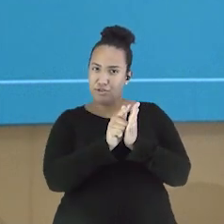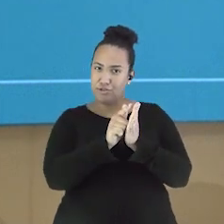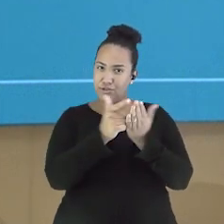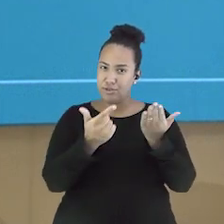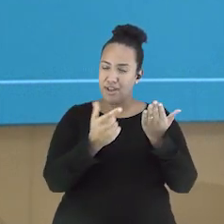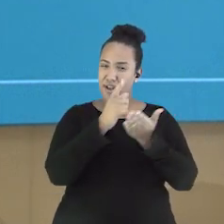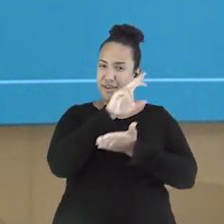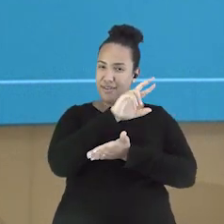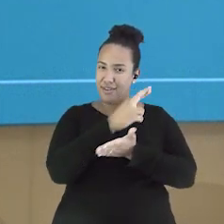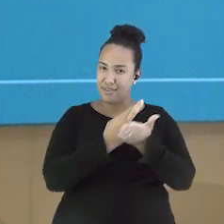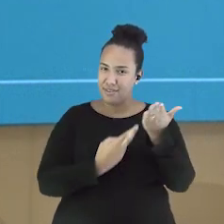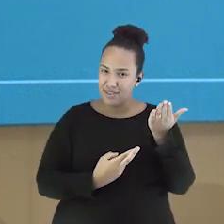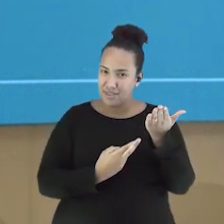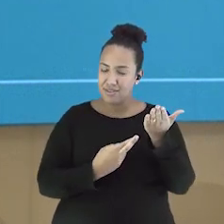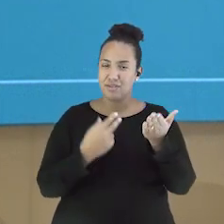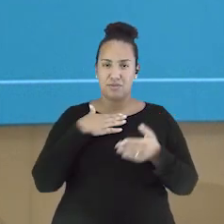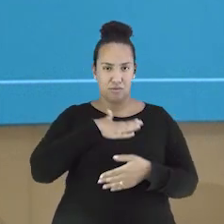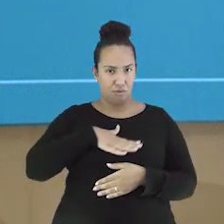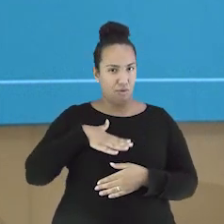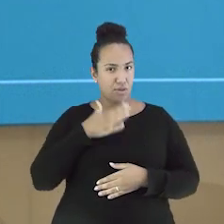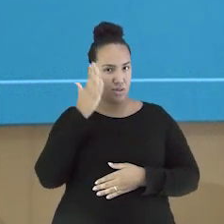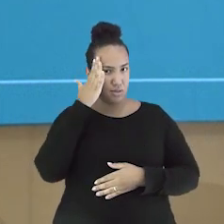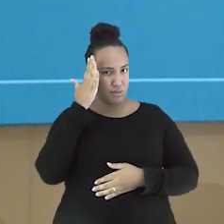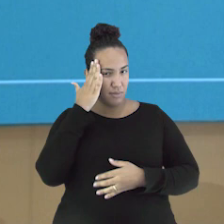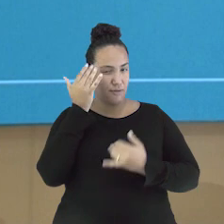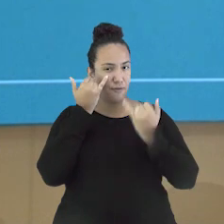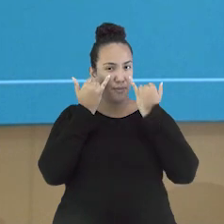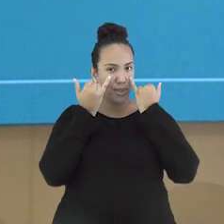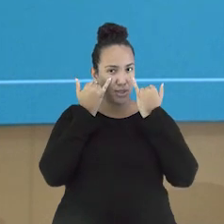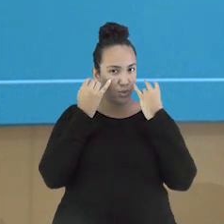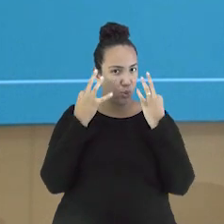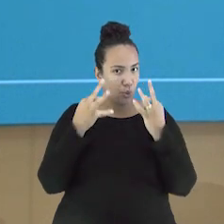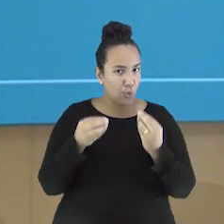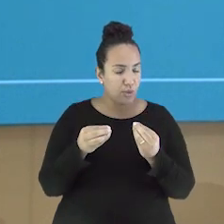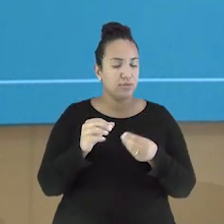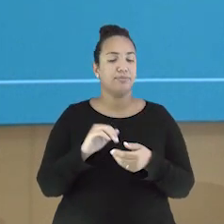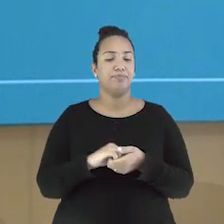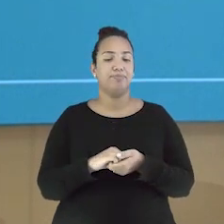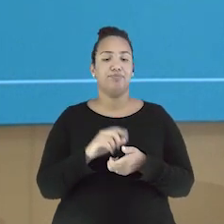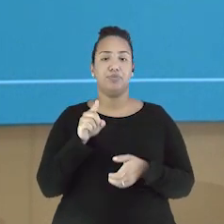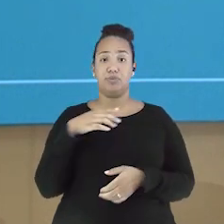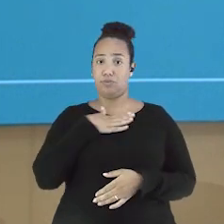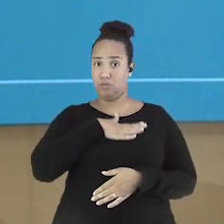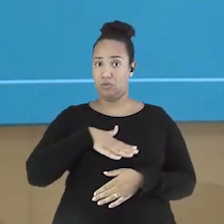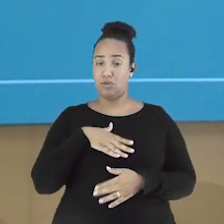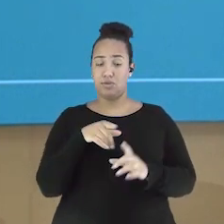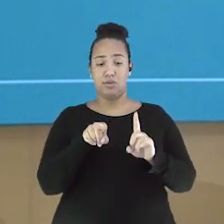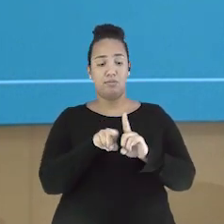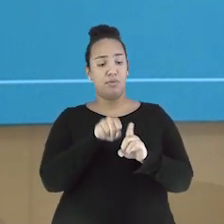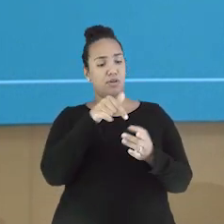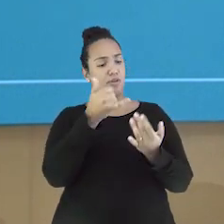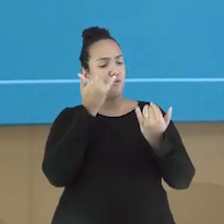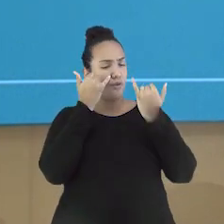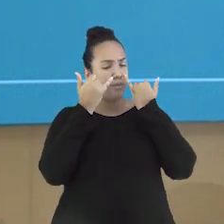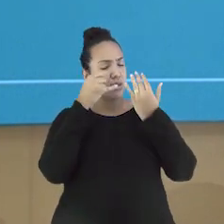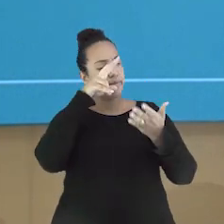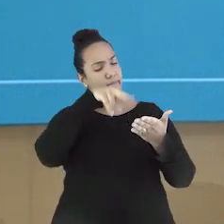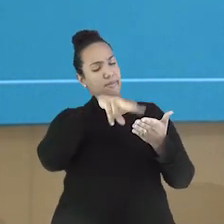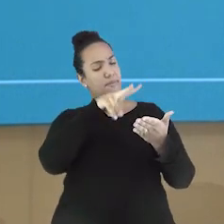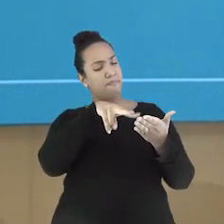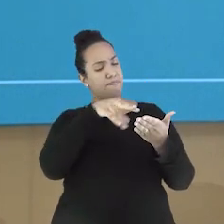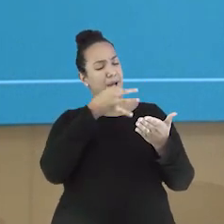revistas? Gostam de se manter informados? Vocês gostam de opinar sobre as notícias e outras informações que